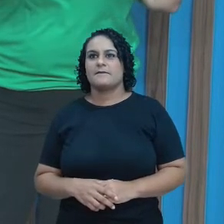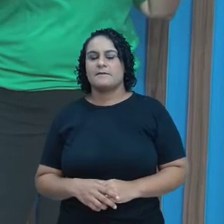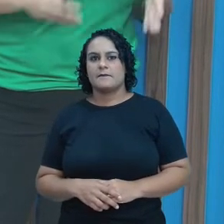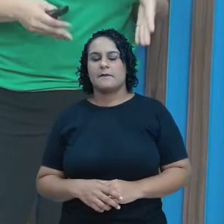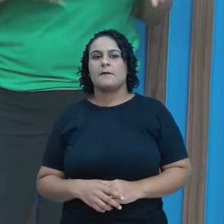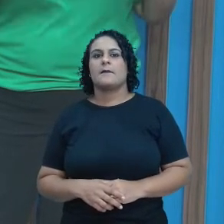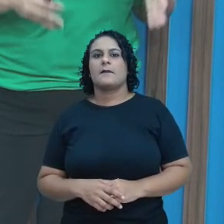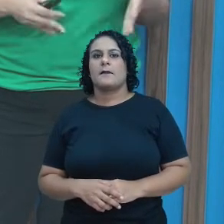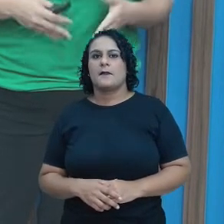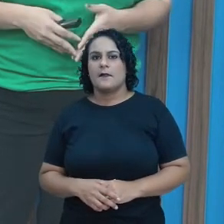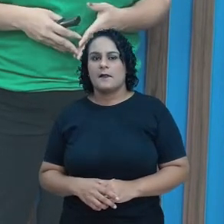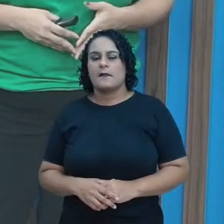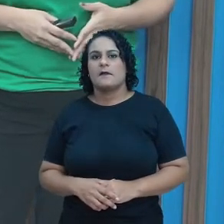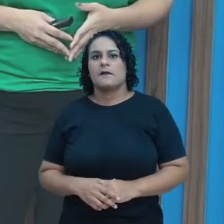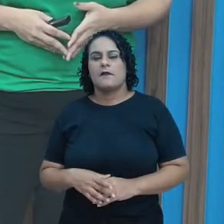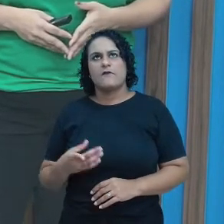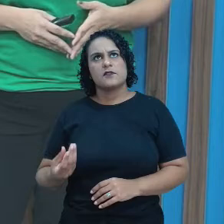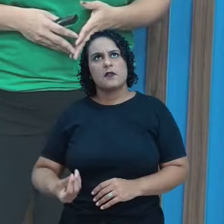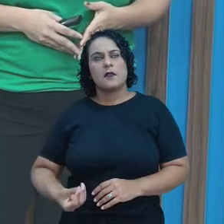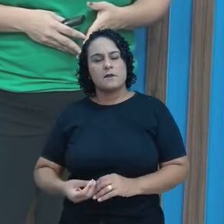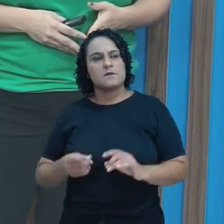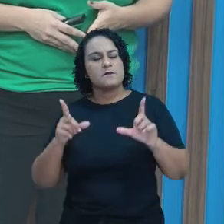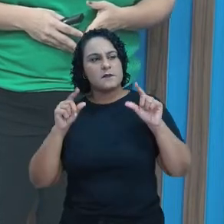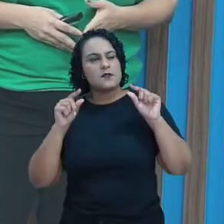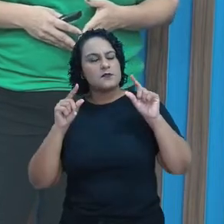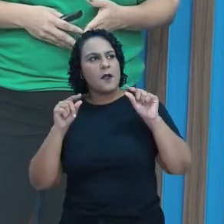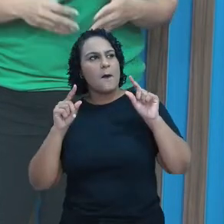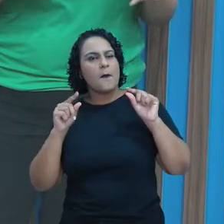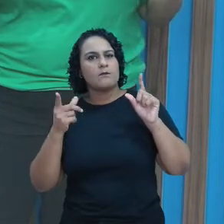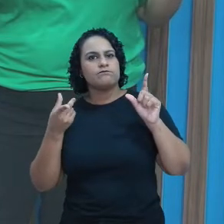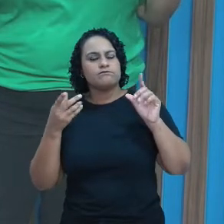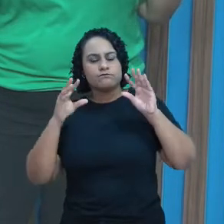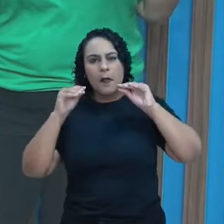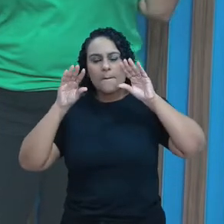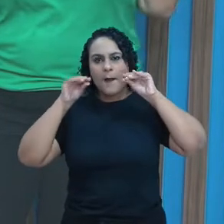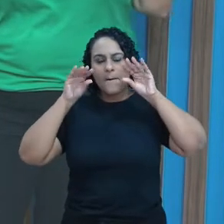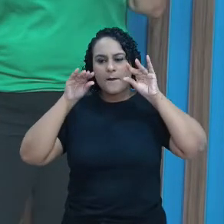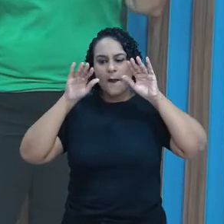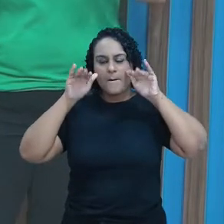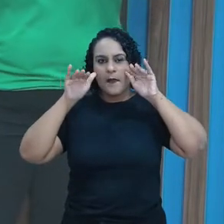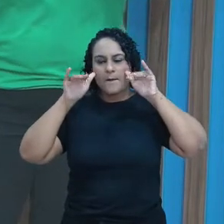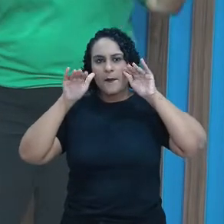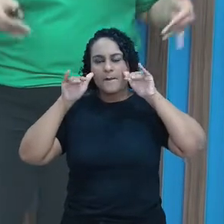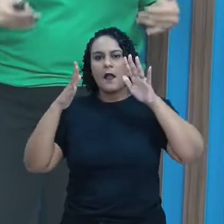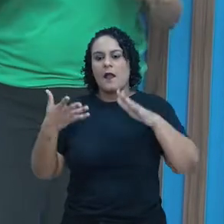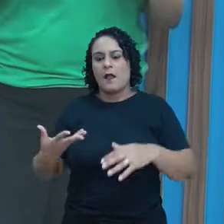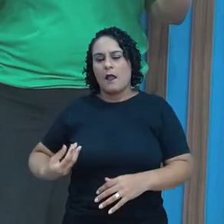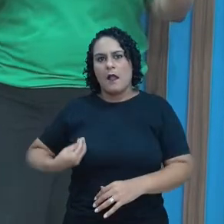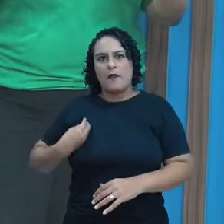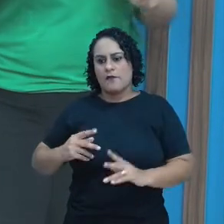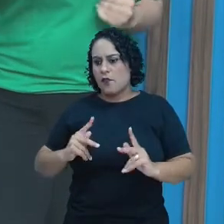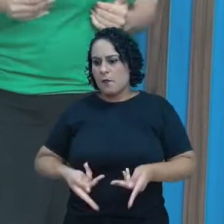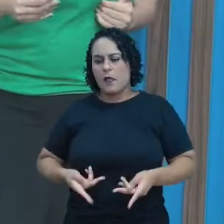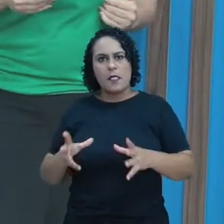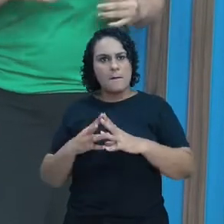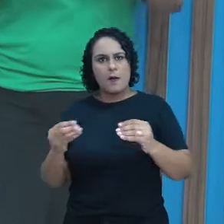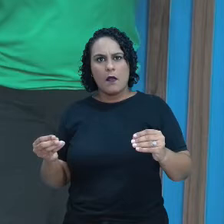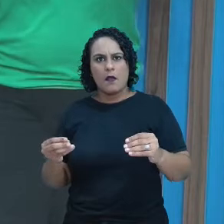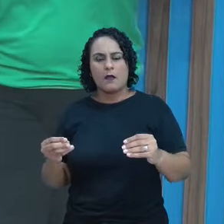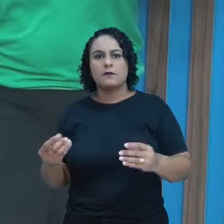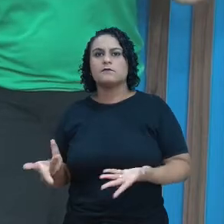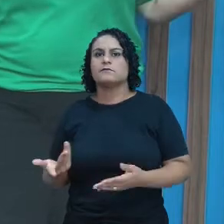que o ser humano está aqui no universo, tá certo, gente? É isso que quer dizer, essa comparação aí do tempo que a gente